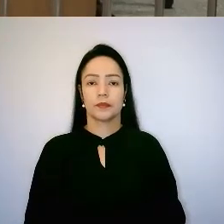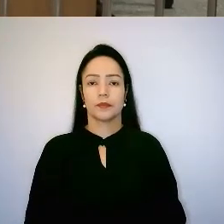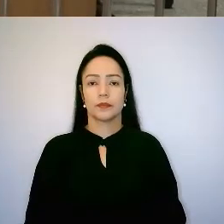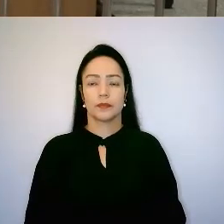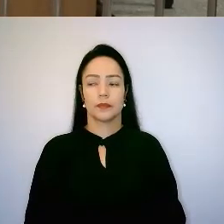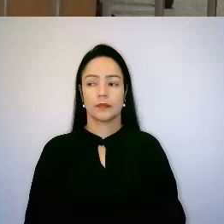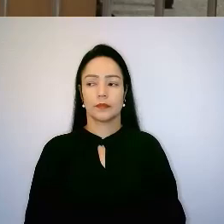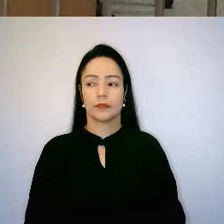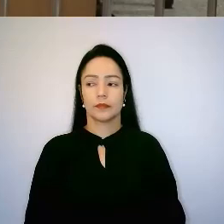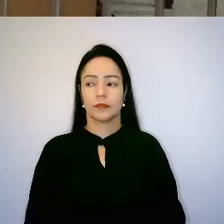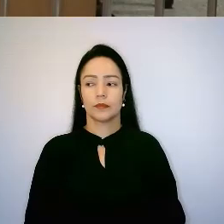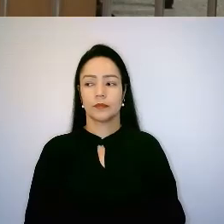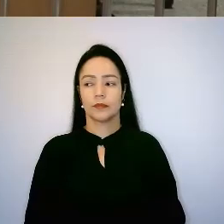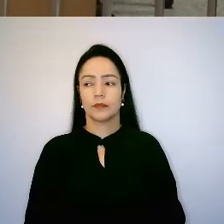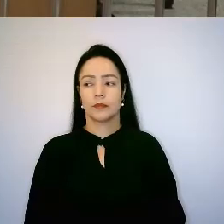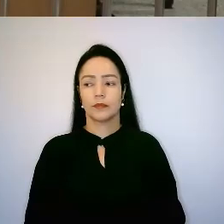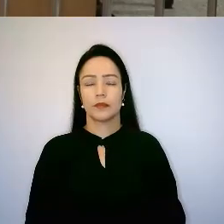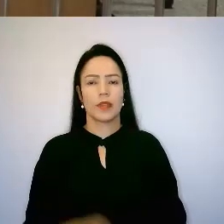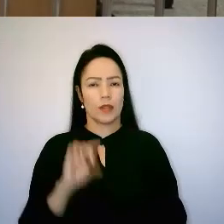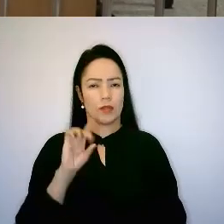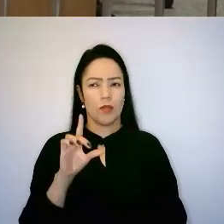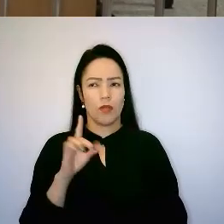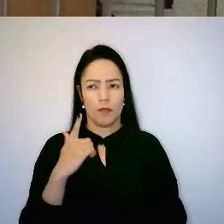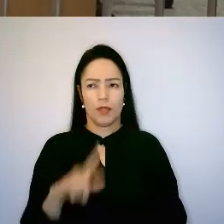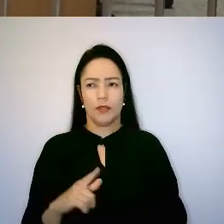Não tranquilo só tem esse mas